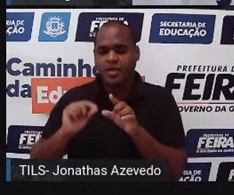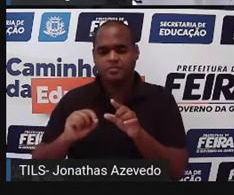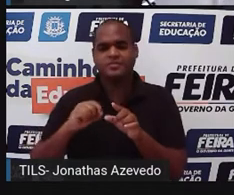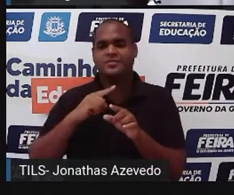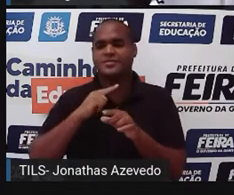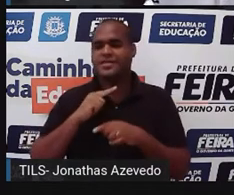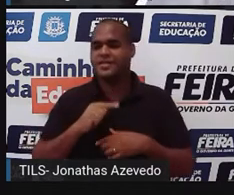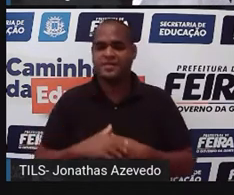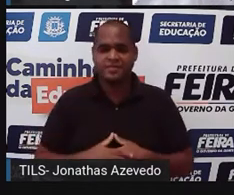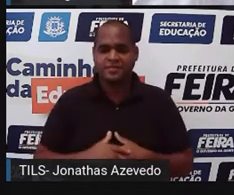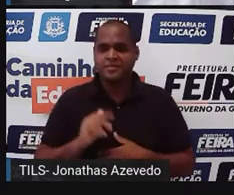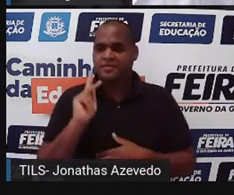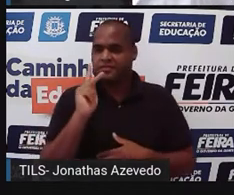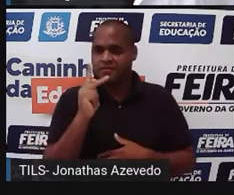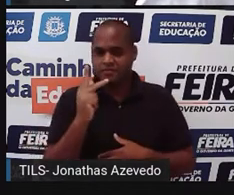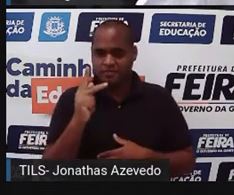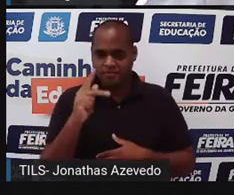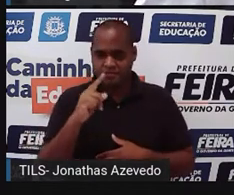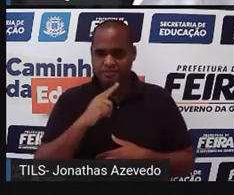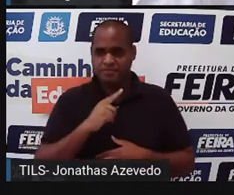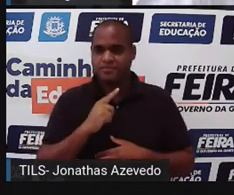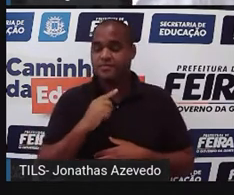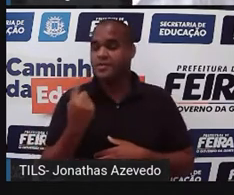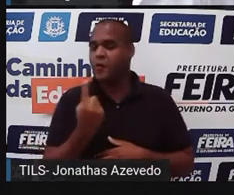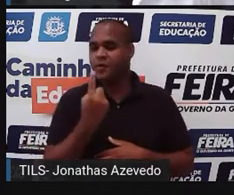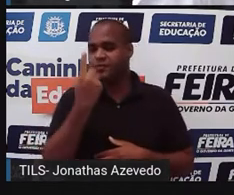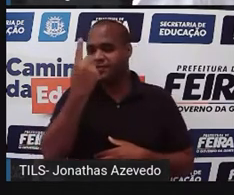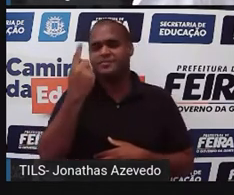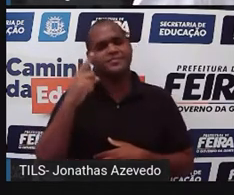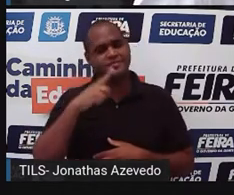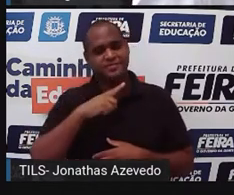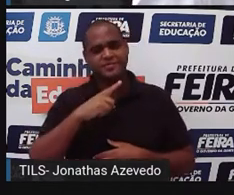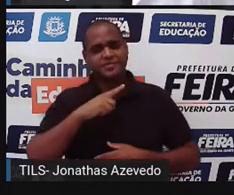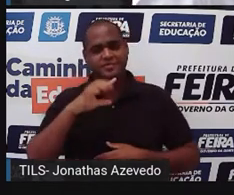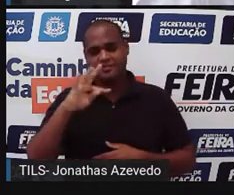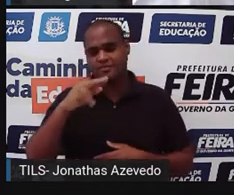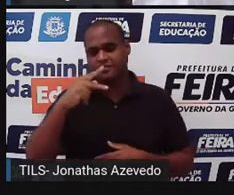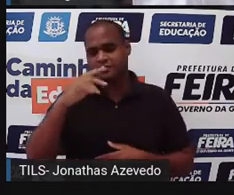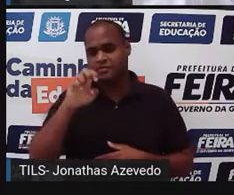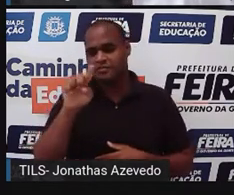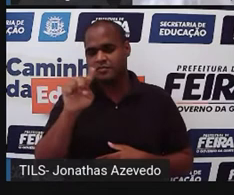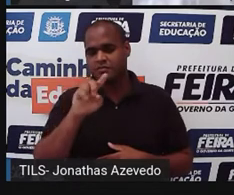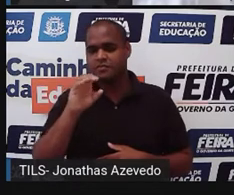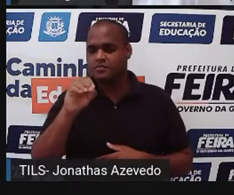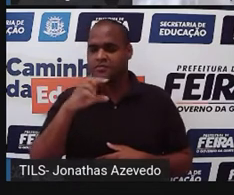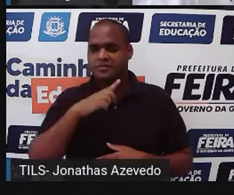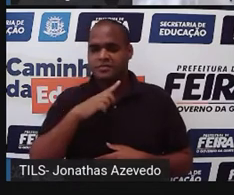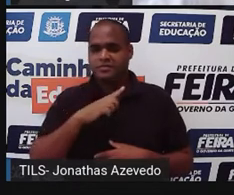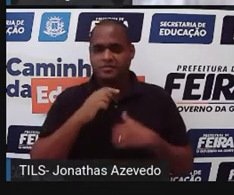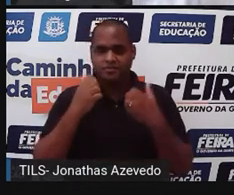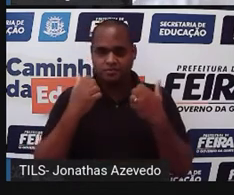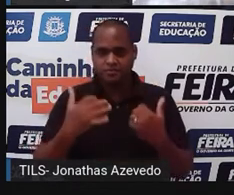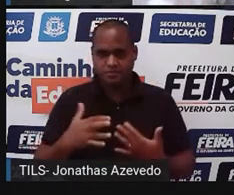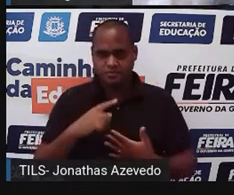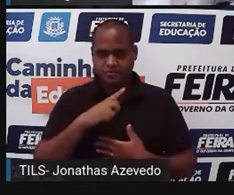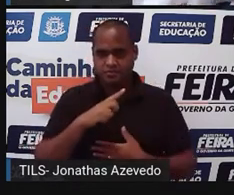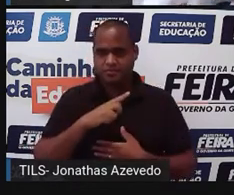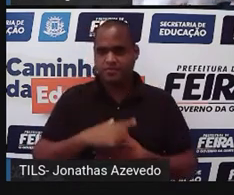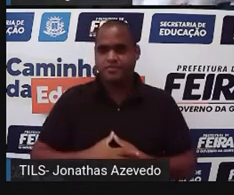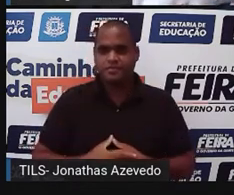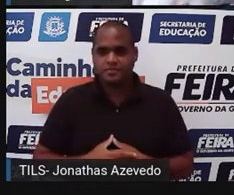E H é a altura do trapézio Tá bom então foi o que a gente viu